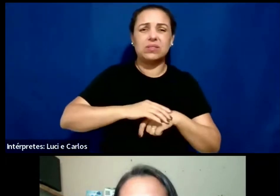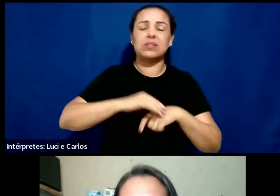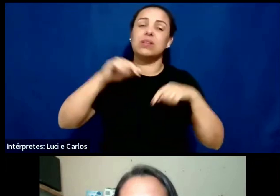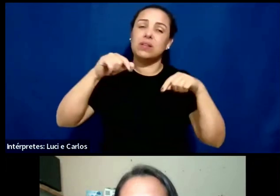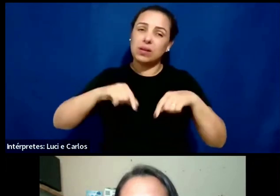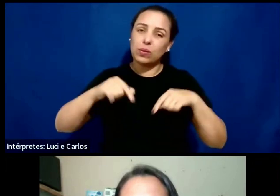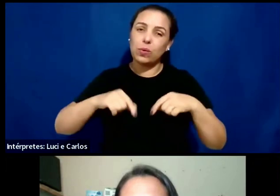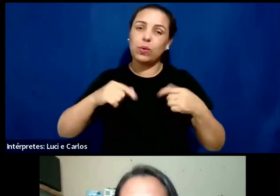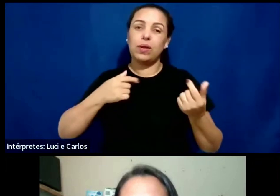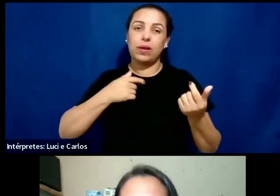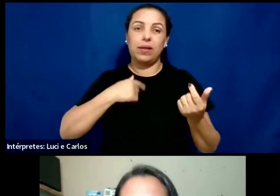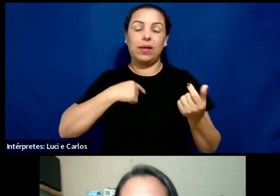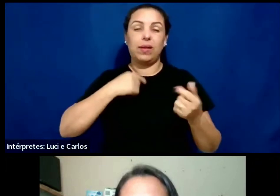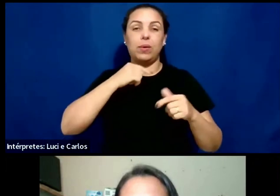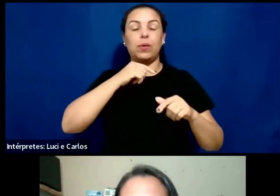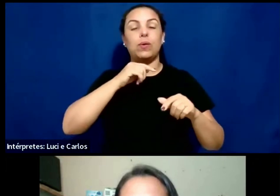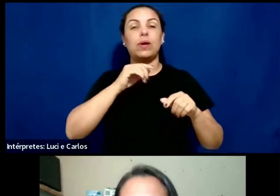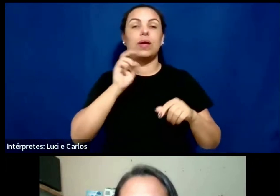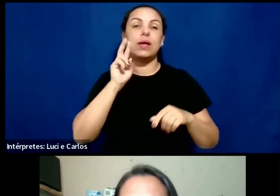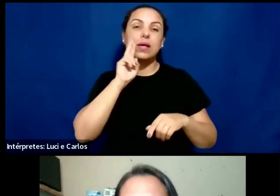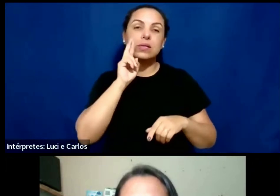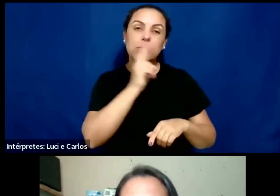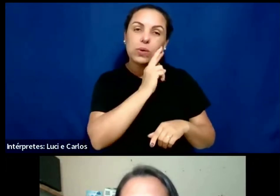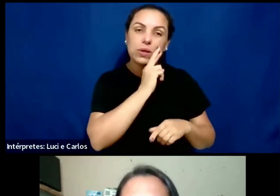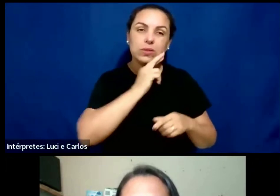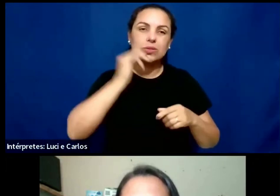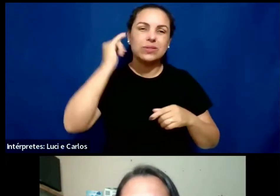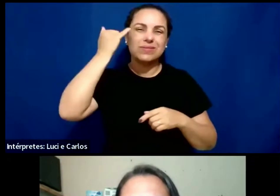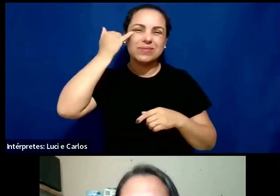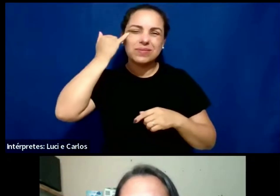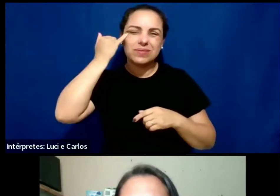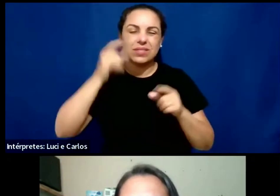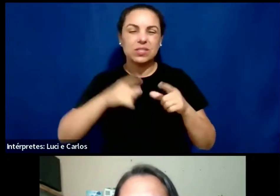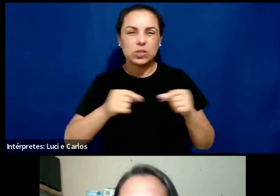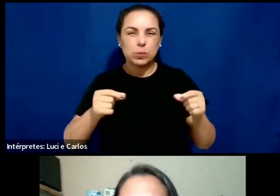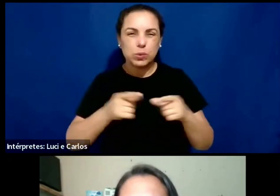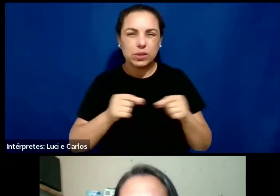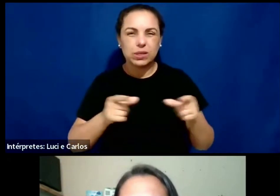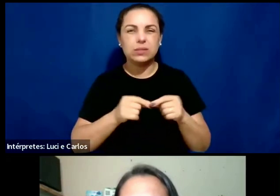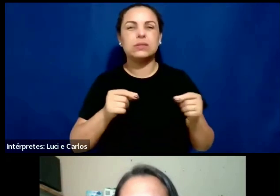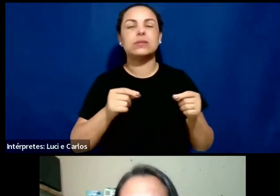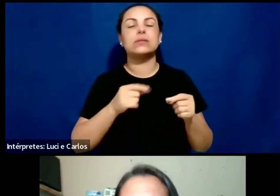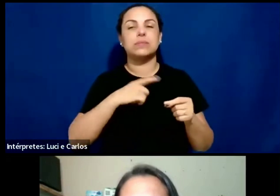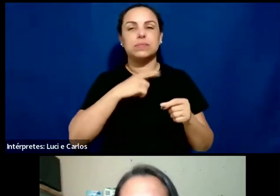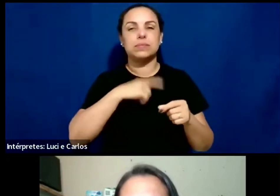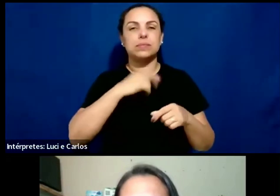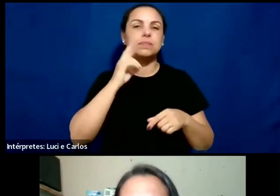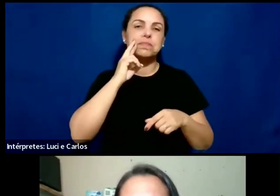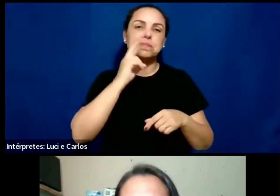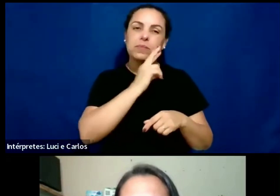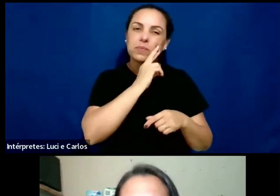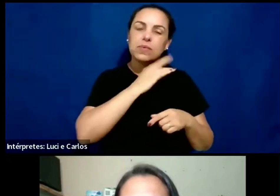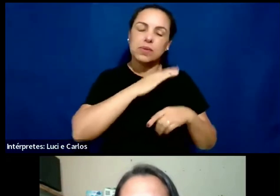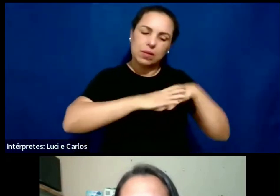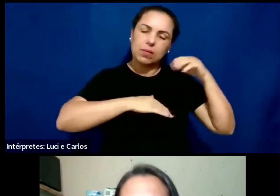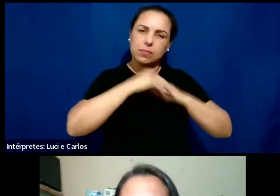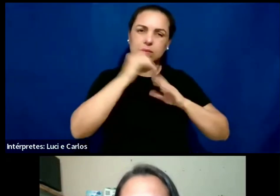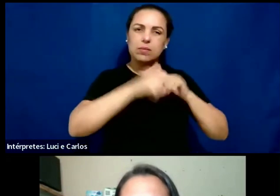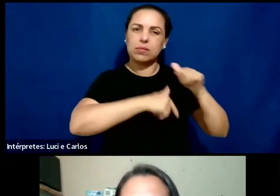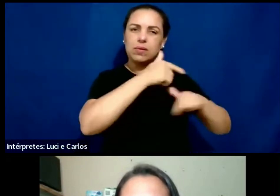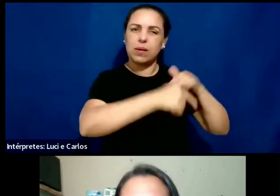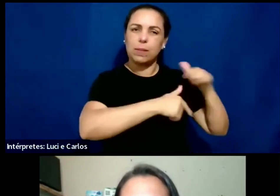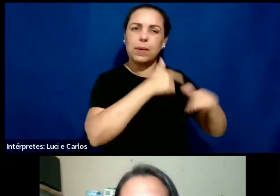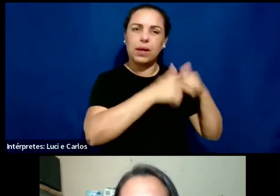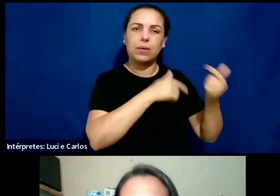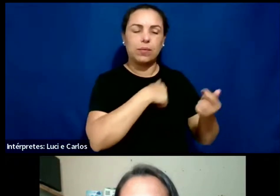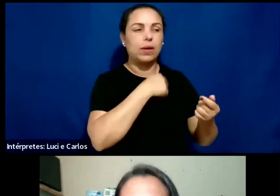tenho um sushi há 6 anos aqui na minha cidade, então eu o meu trabalho é